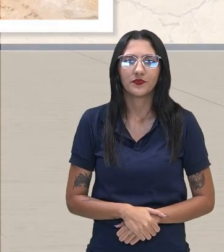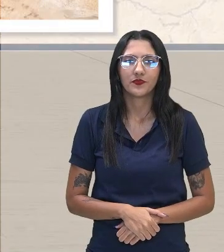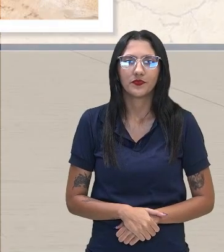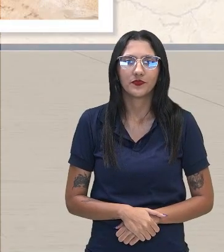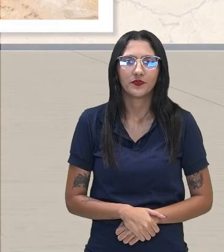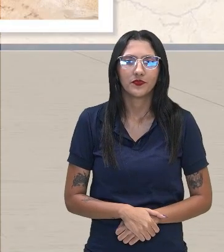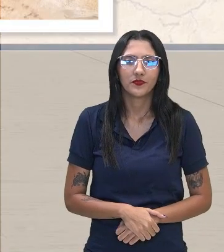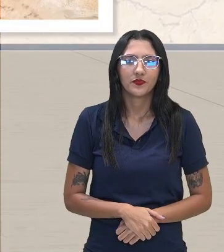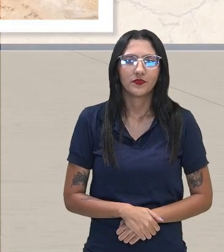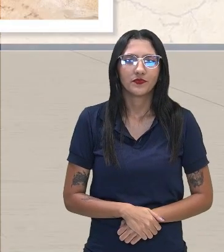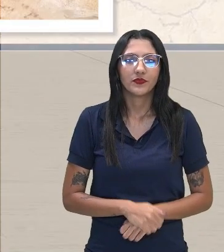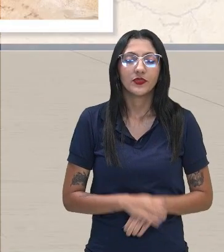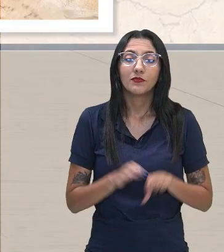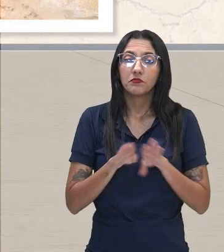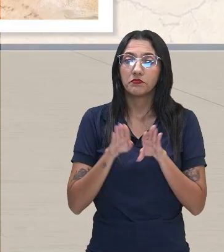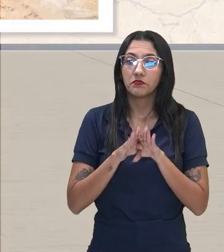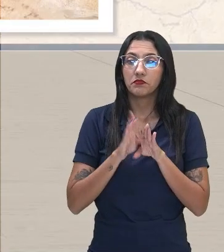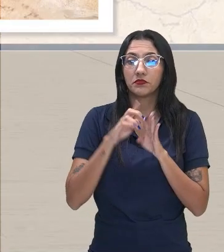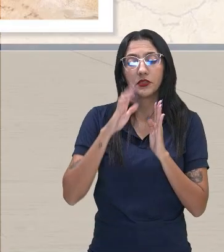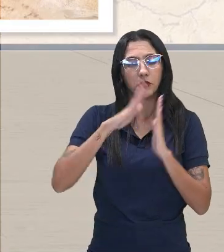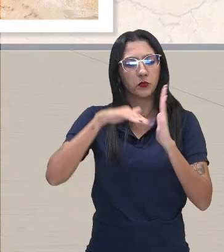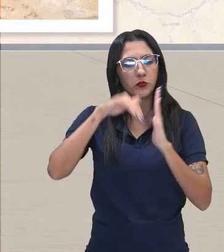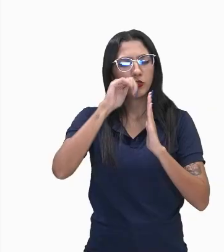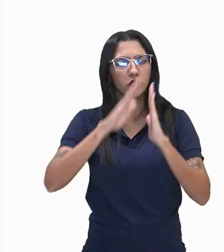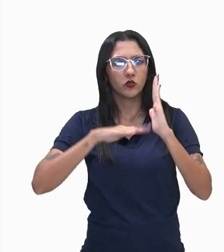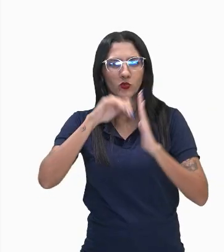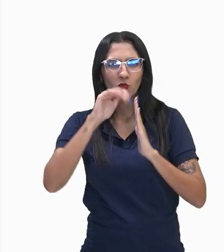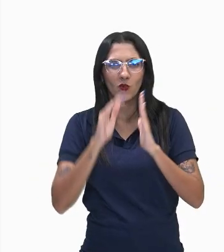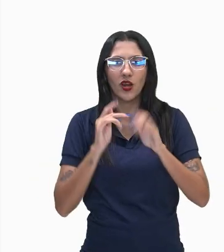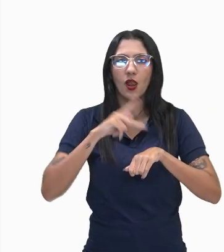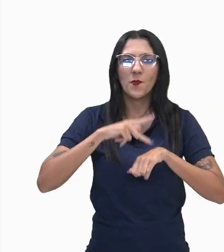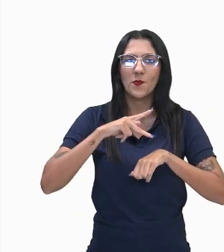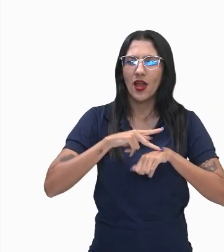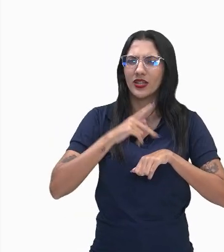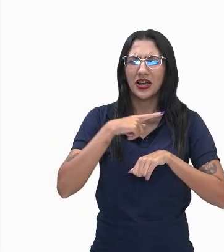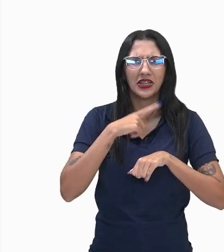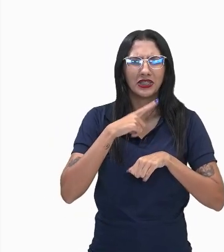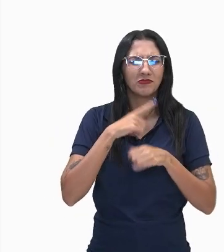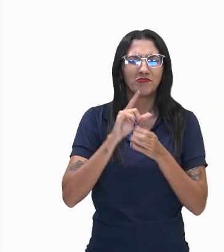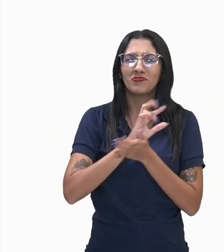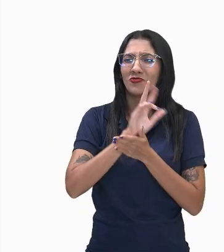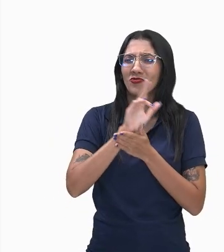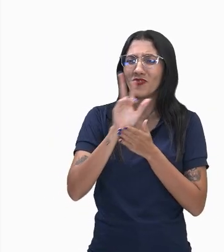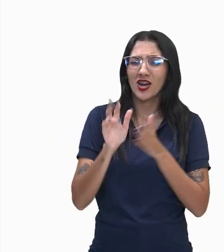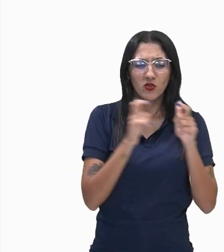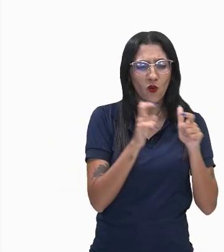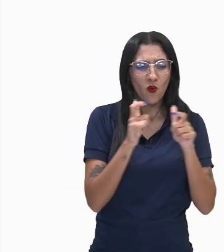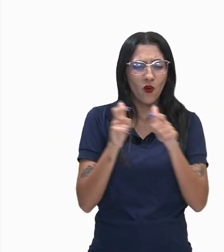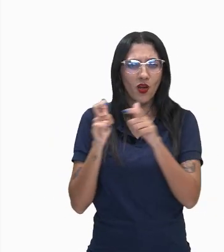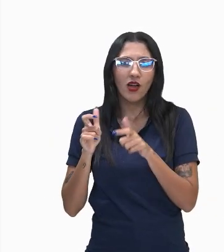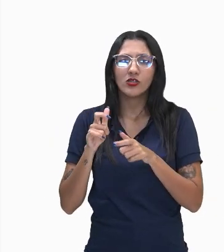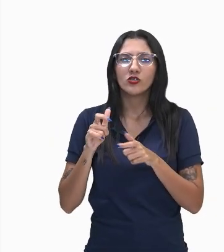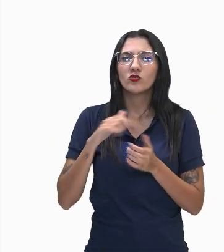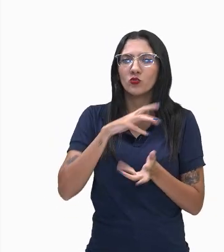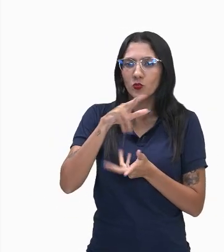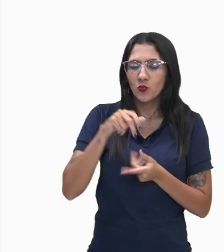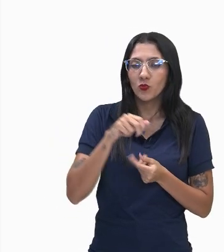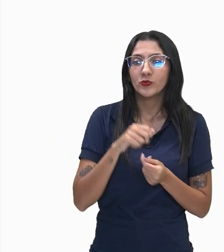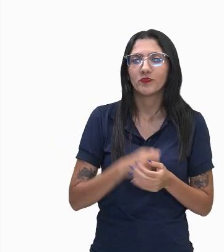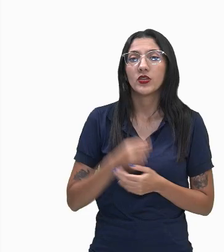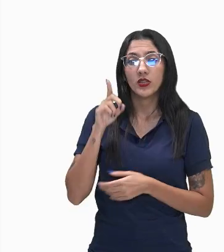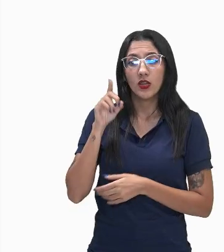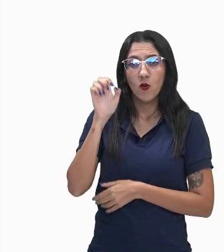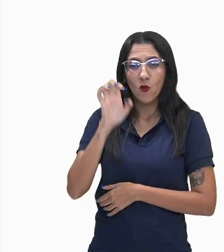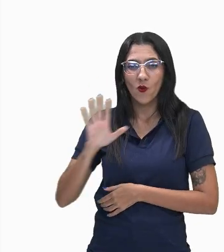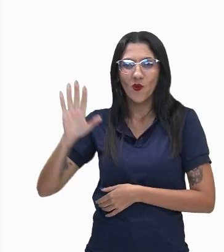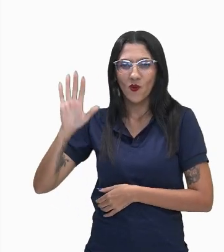pinturas rupestres, elas estão espalhadas no mundo inteiro. Além da Europa, foram encontradas em